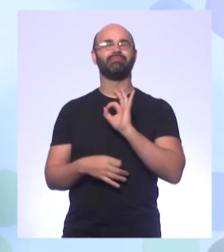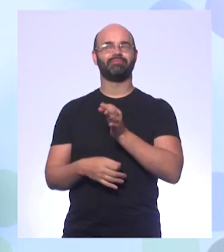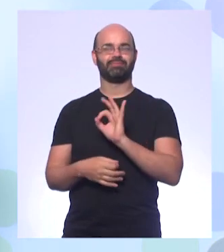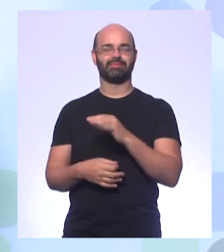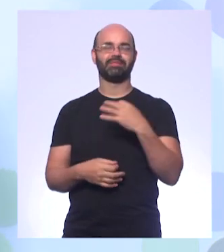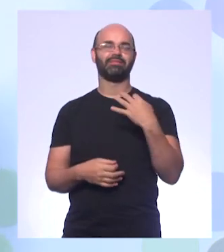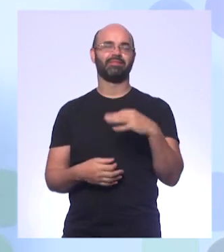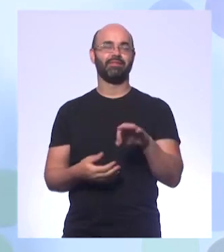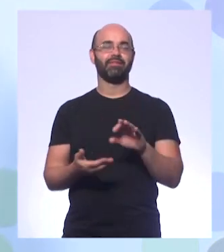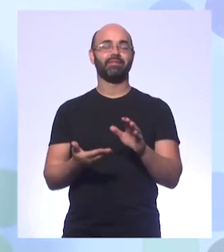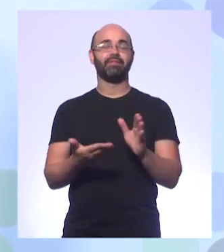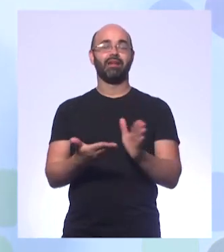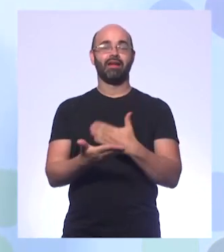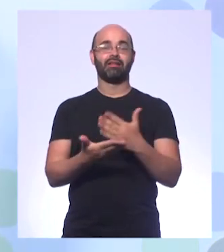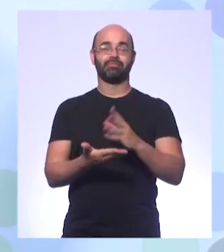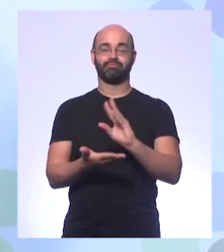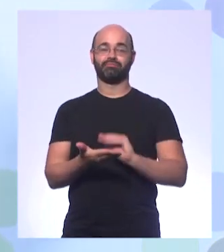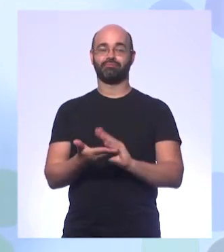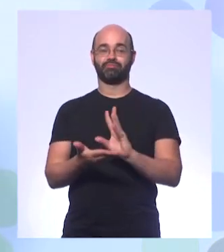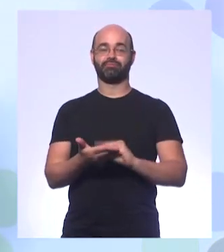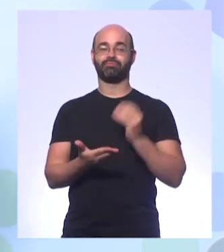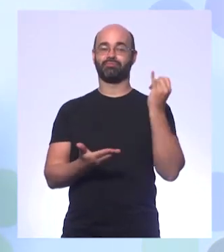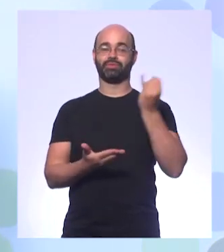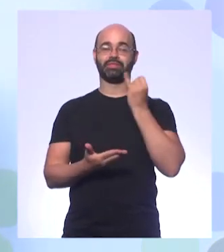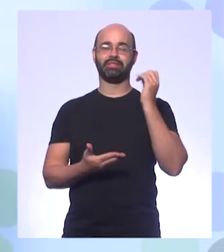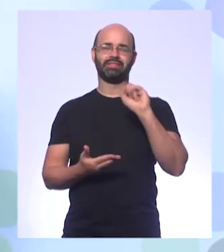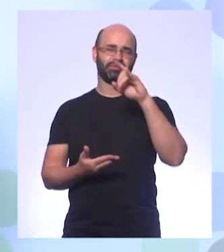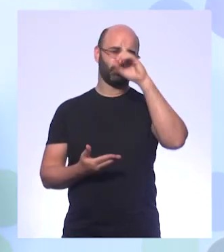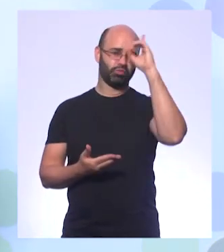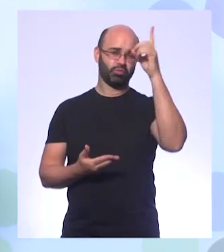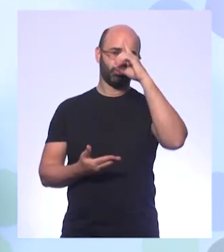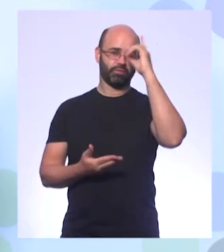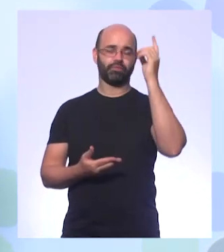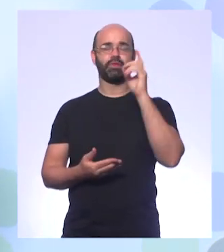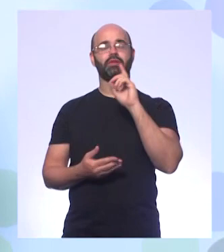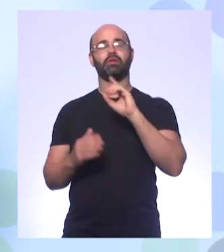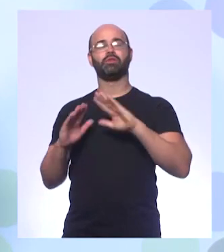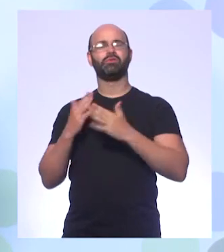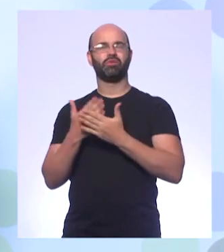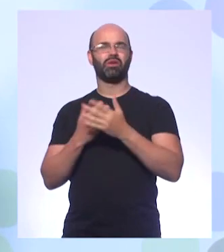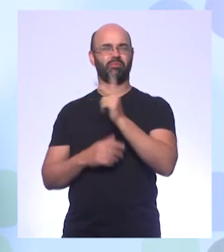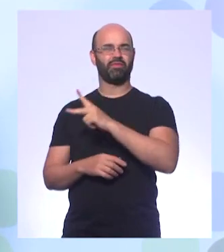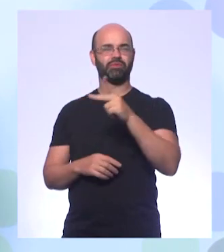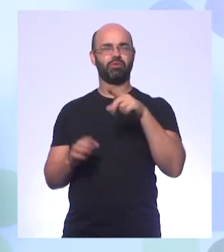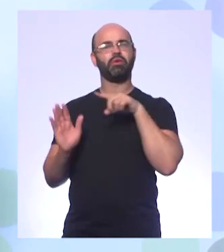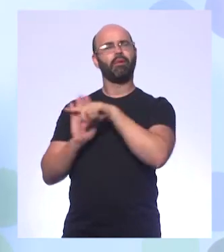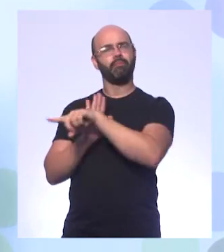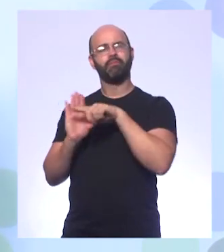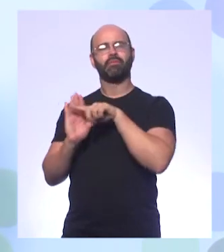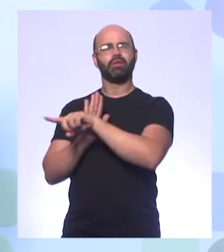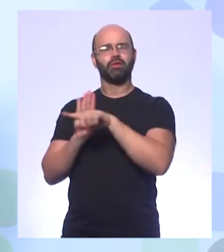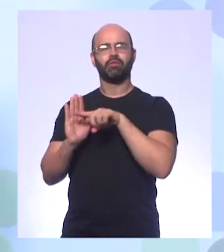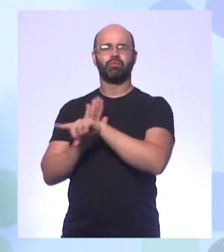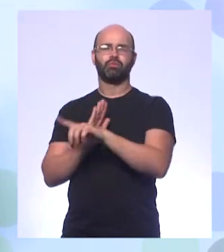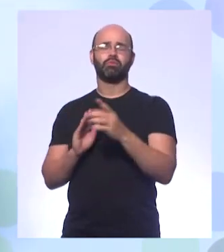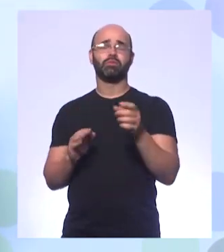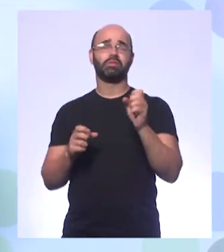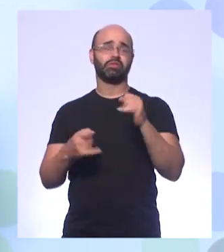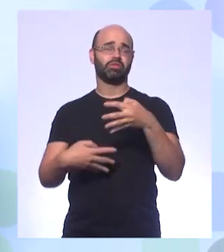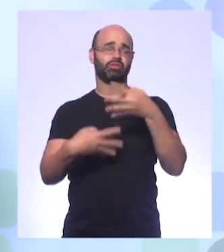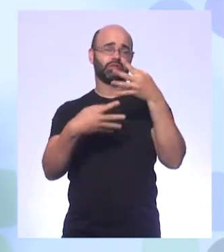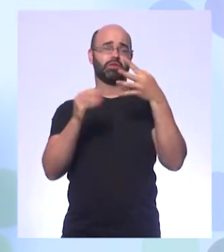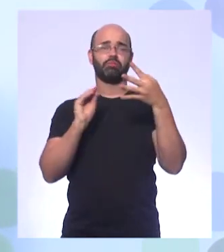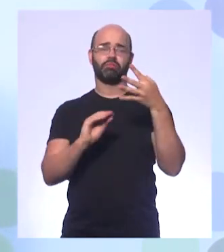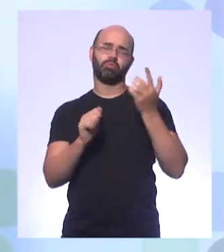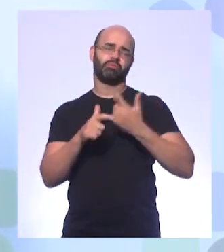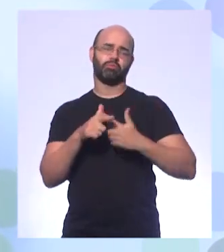tá bom? As suas dúvidas aí você tira com seu professor na escola, tá bom? Se você quiser, né, colocar no chat, a gente não vai estar ao